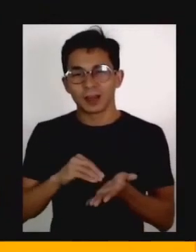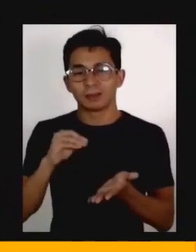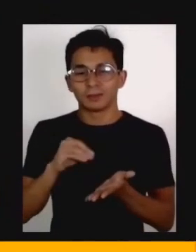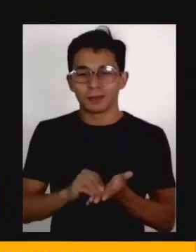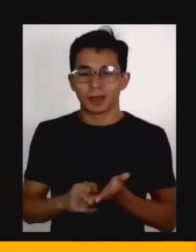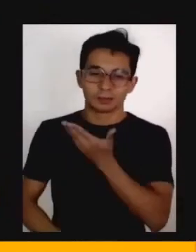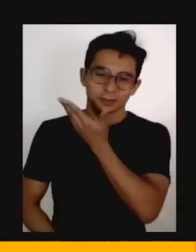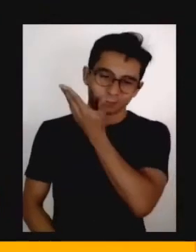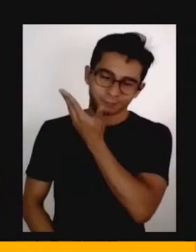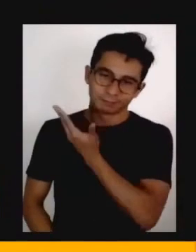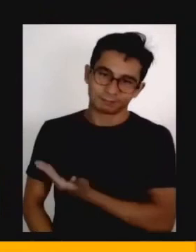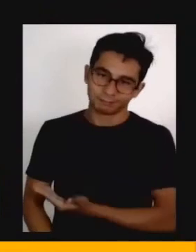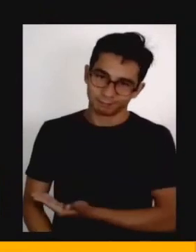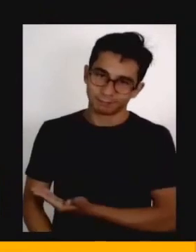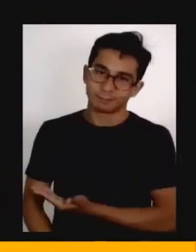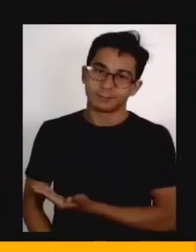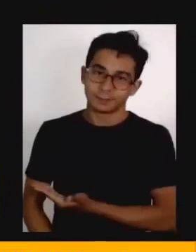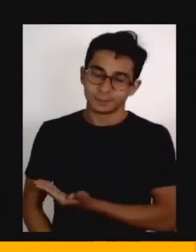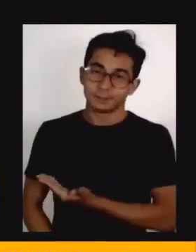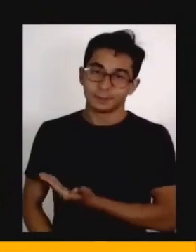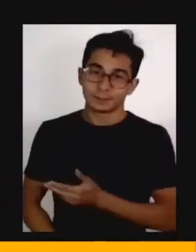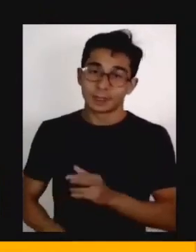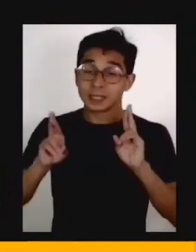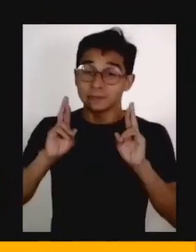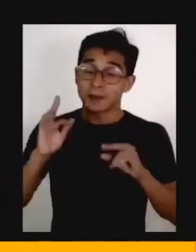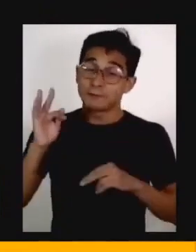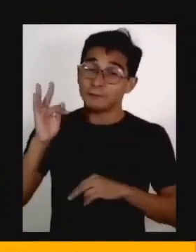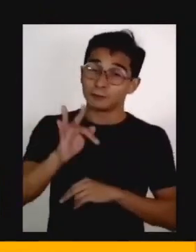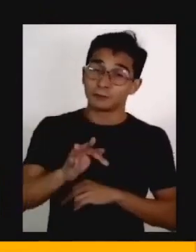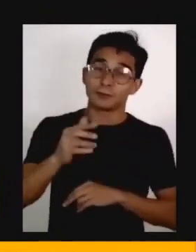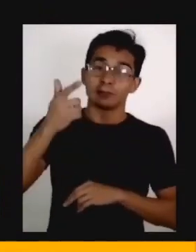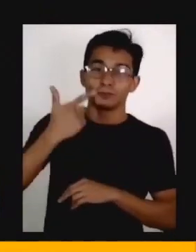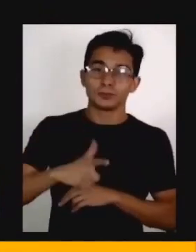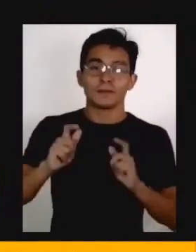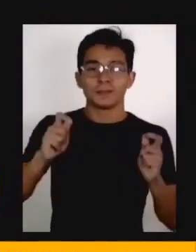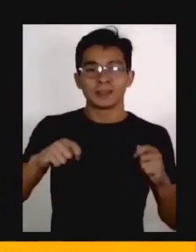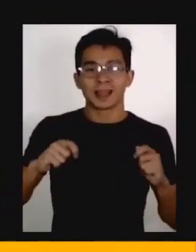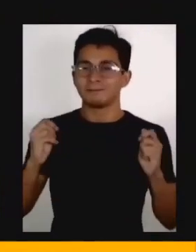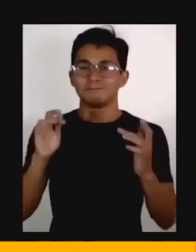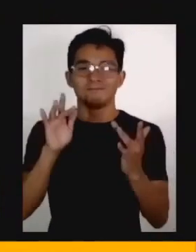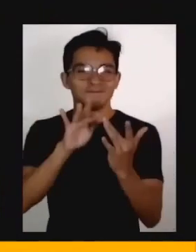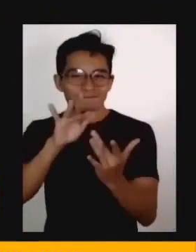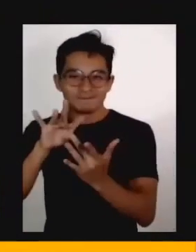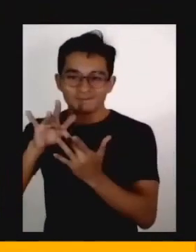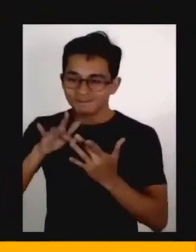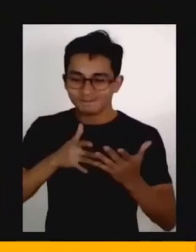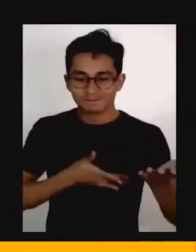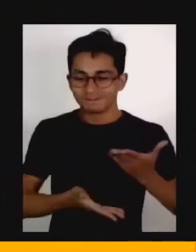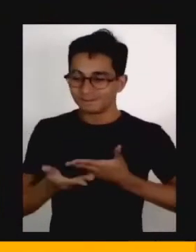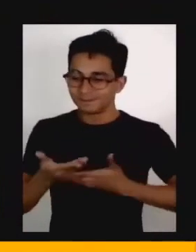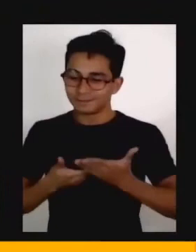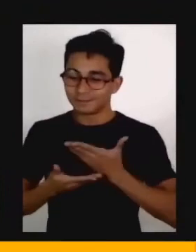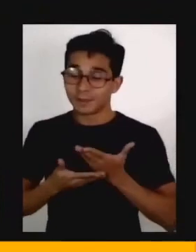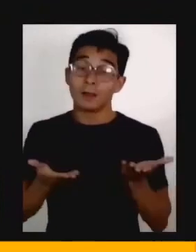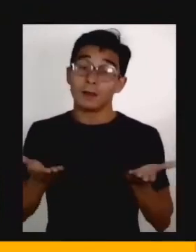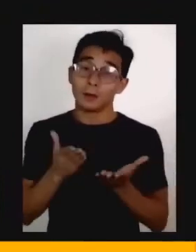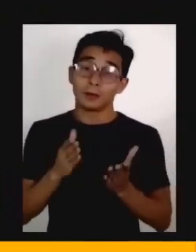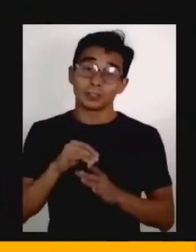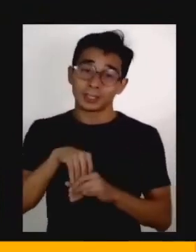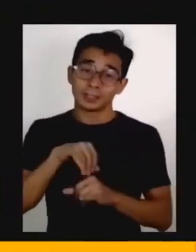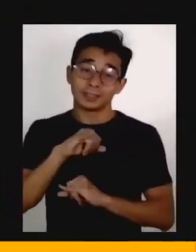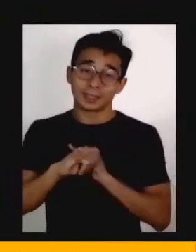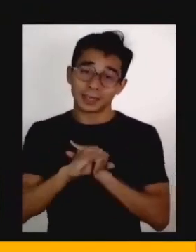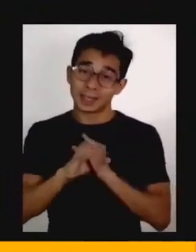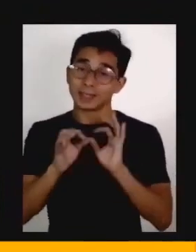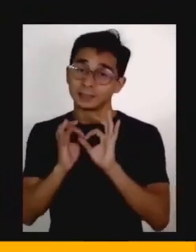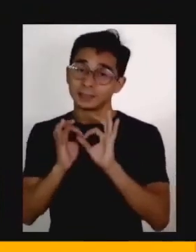poder voltar a fazer, que é manter o relacionamento. Hoje a gente mantém ele de maneira virtual, mas a gente espera